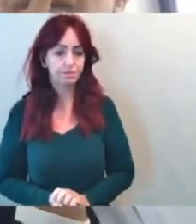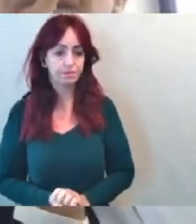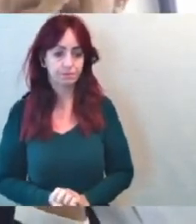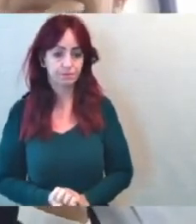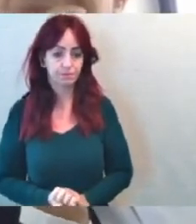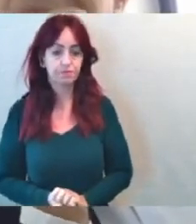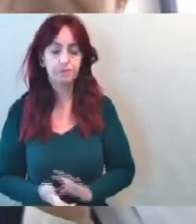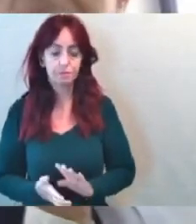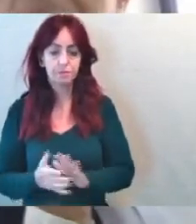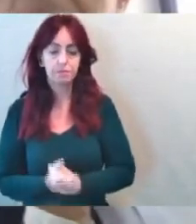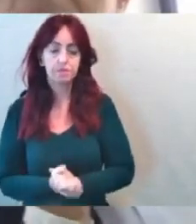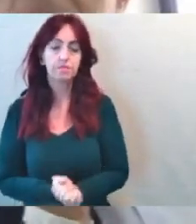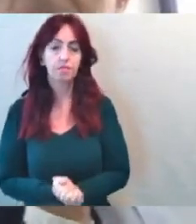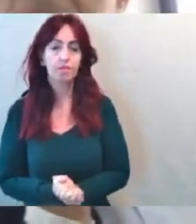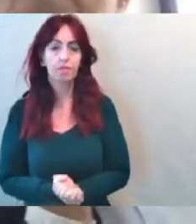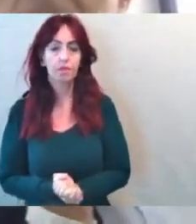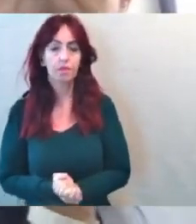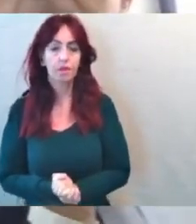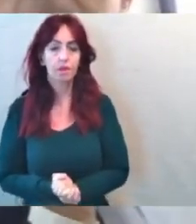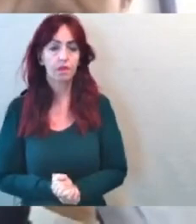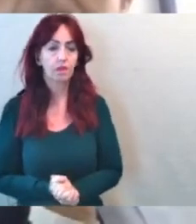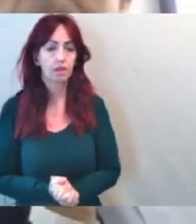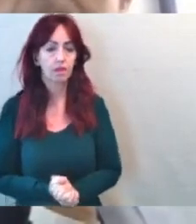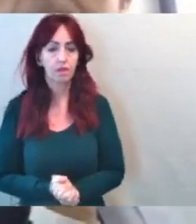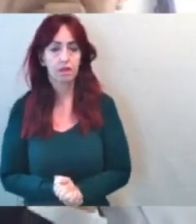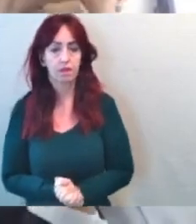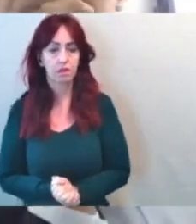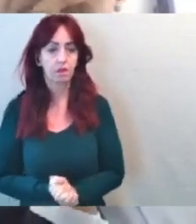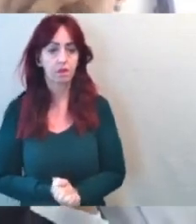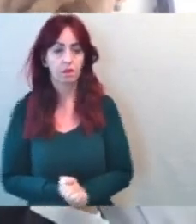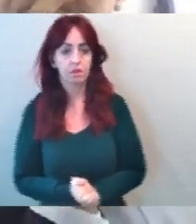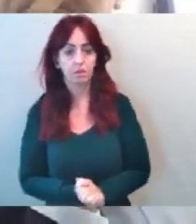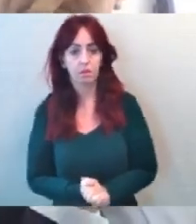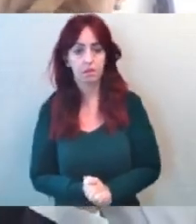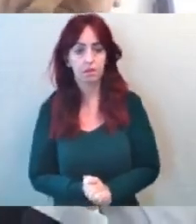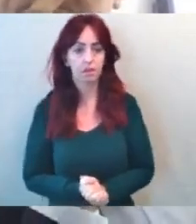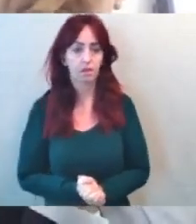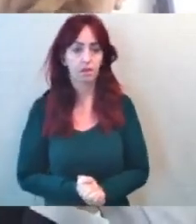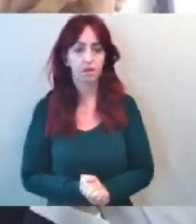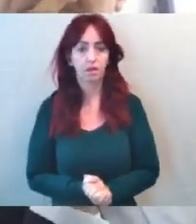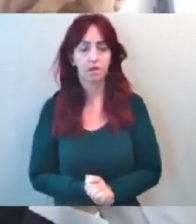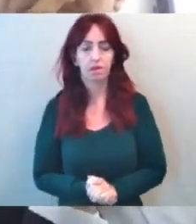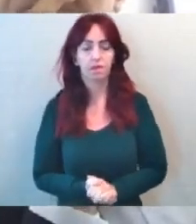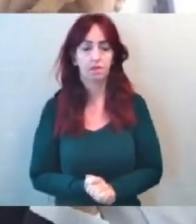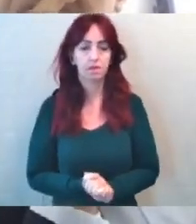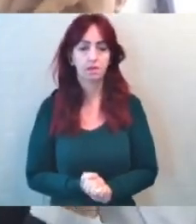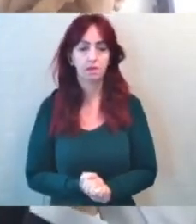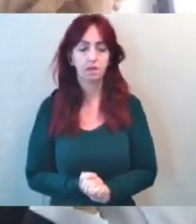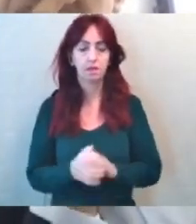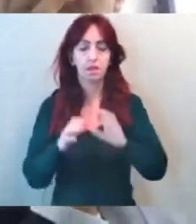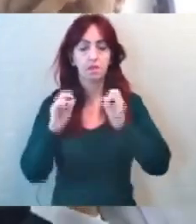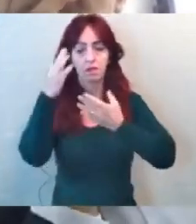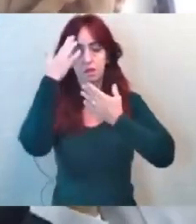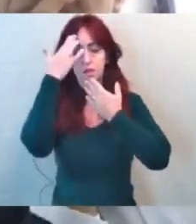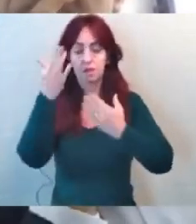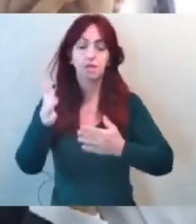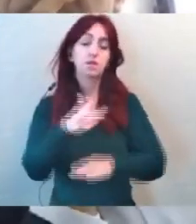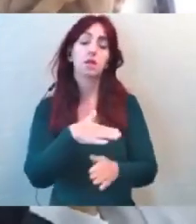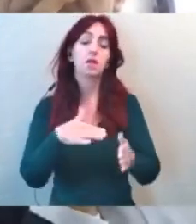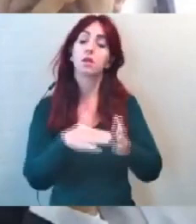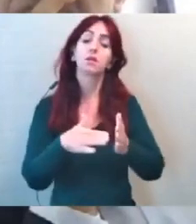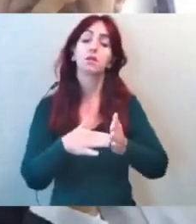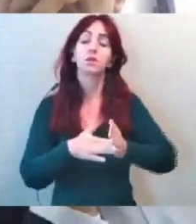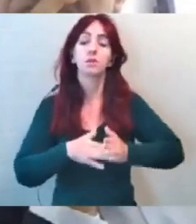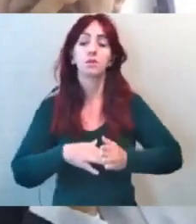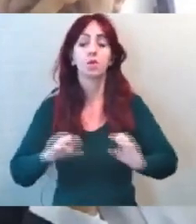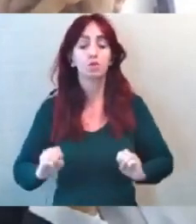queria só fazer aquela rápida intervenção para passar a palavra para o depoente e para agradecer todo o esclarecimento,